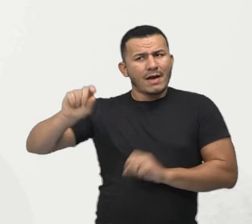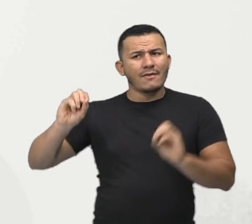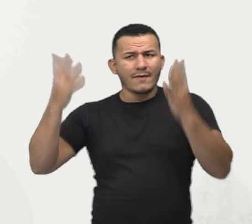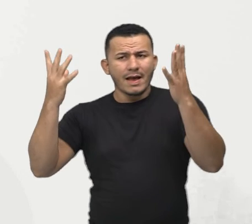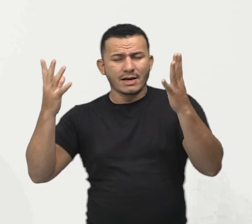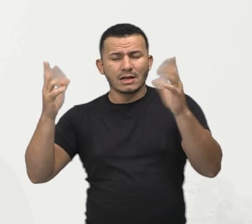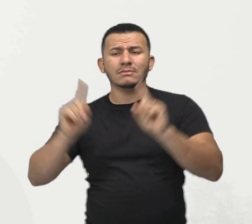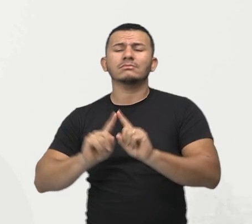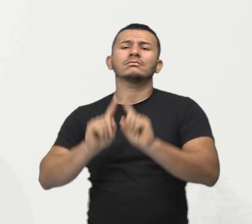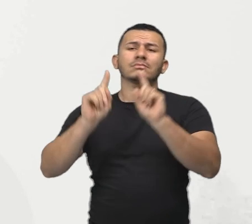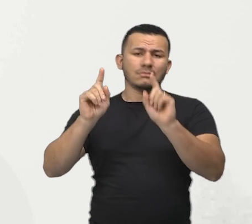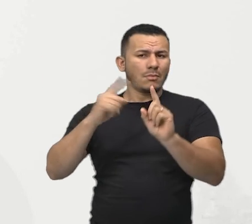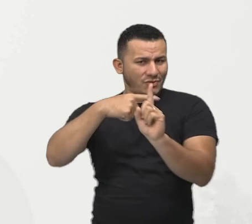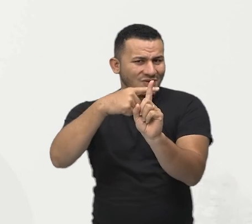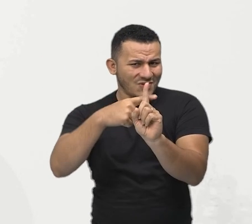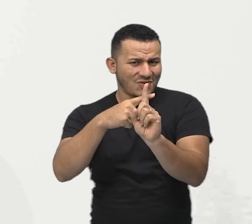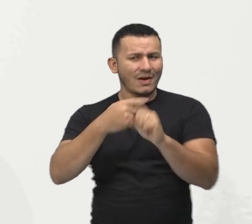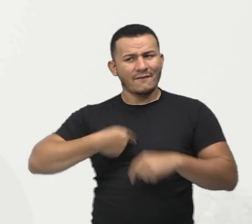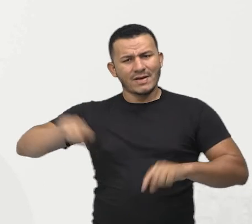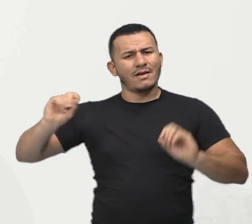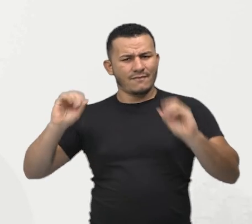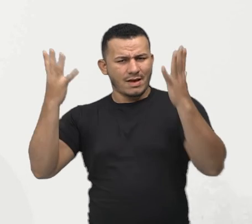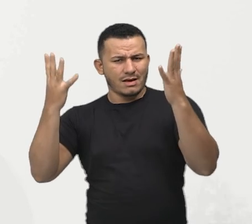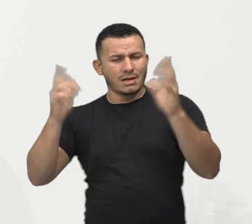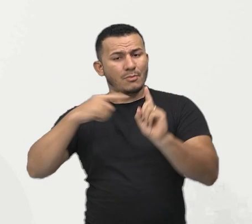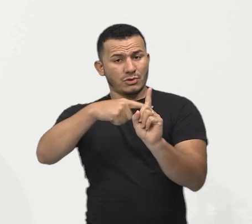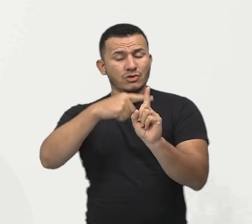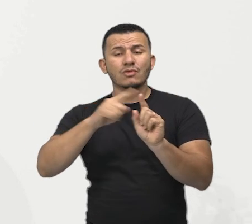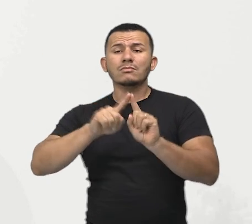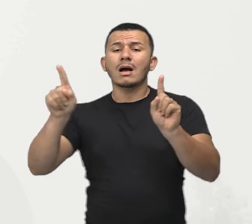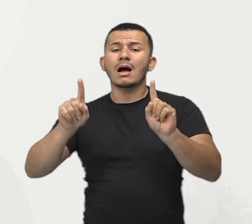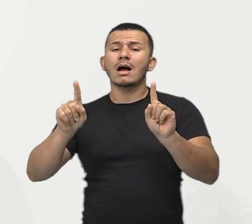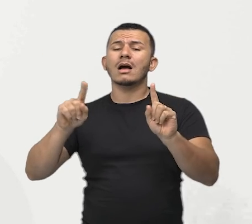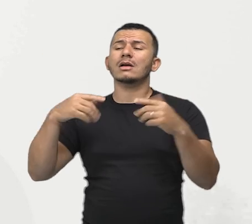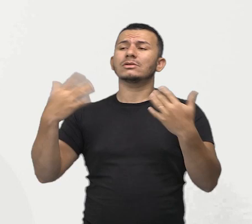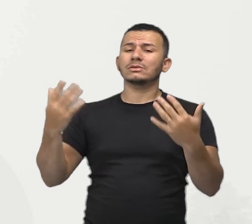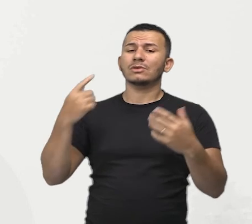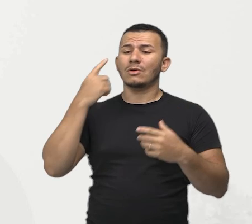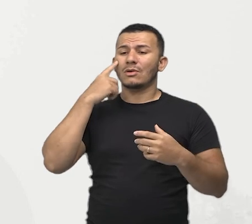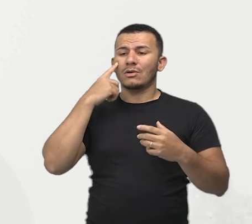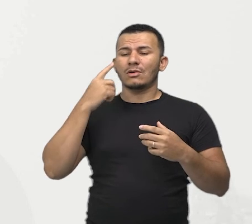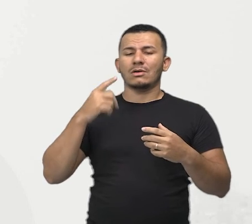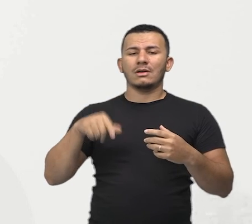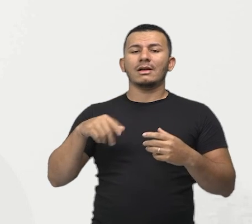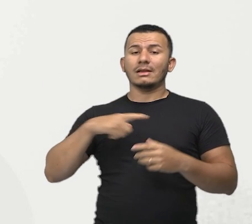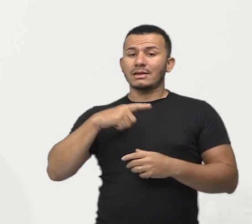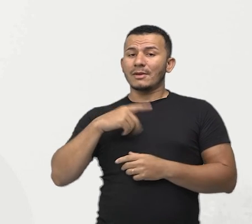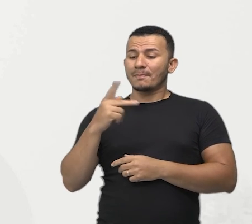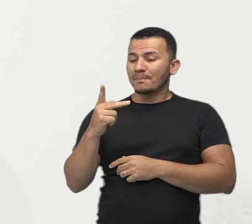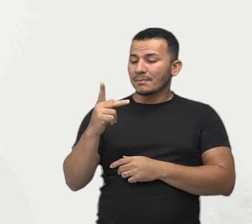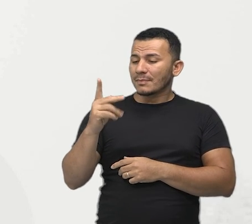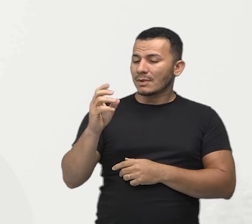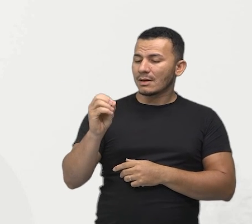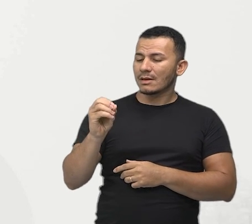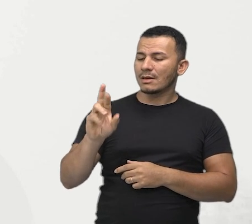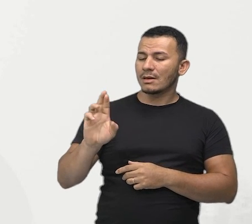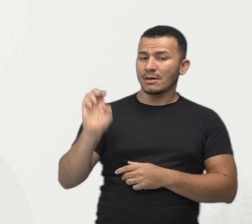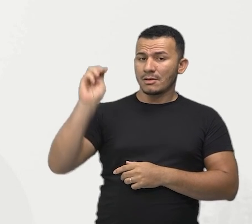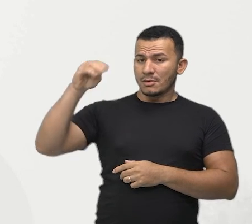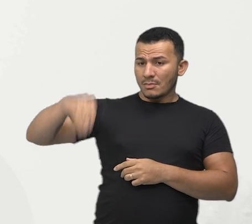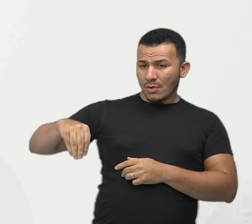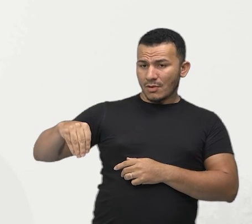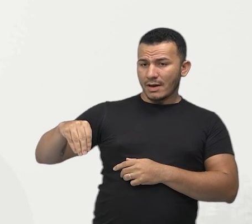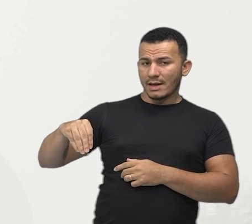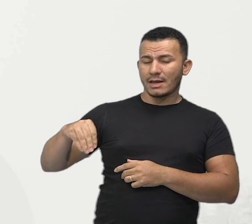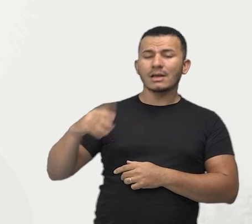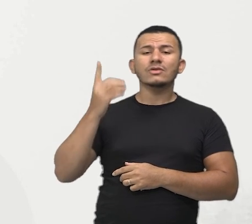disse que irá à festa. Ok, é algo positivo, certo? Mas quando nós, olha só, quando nós temos